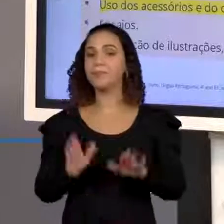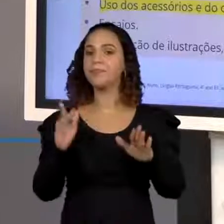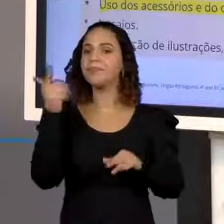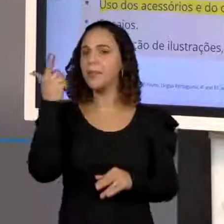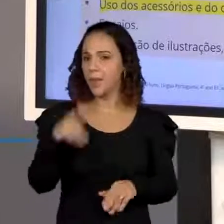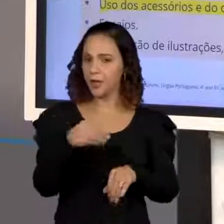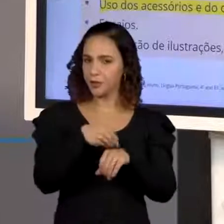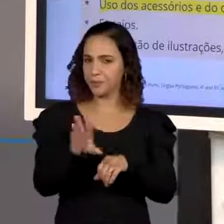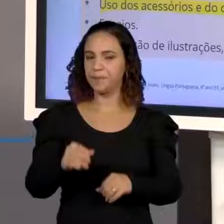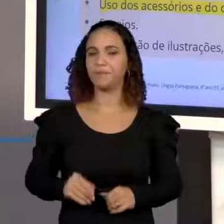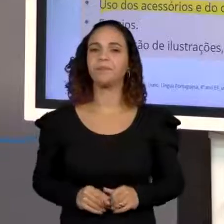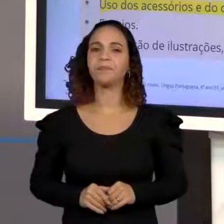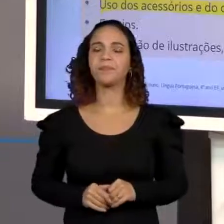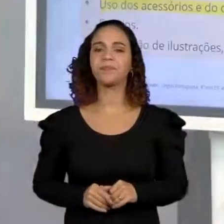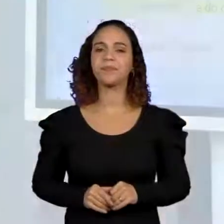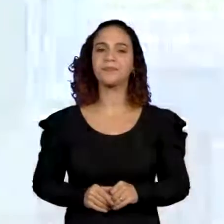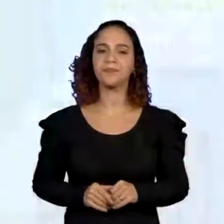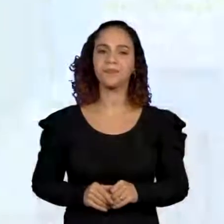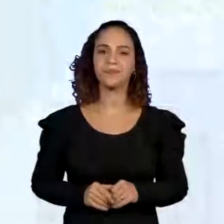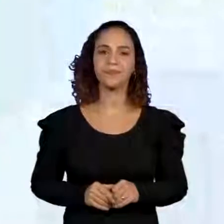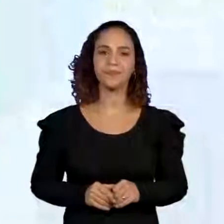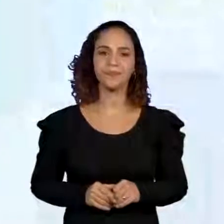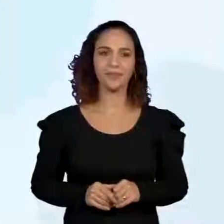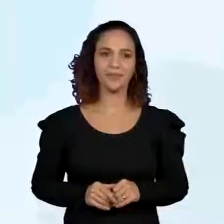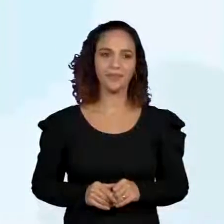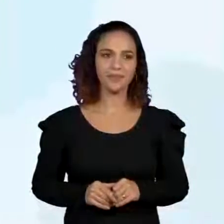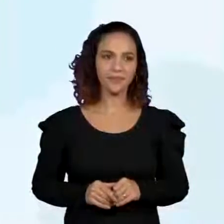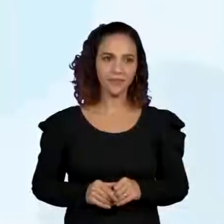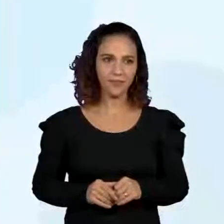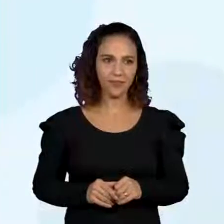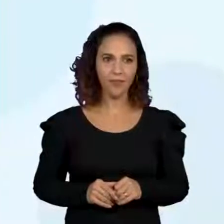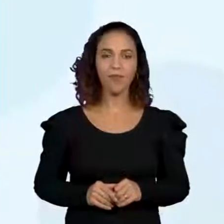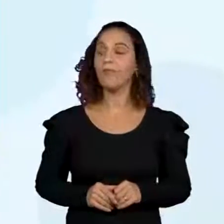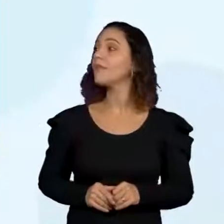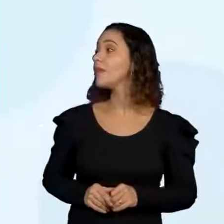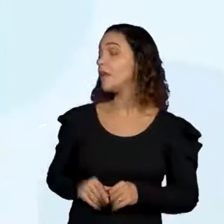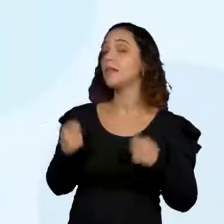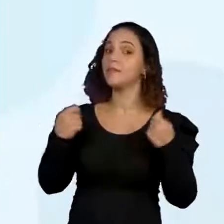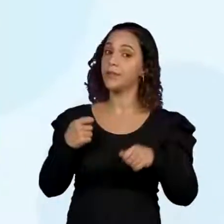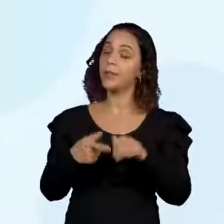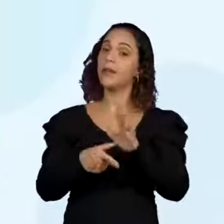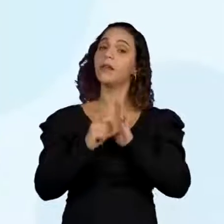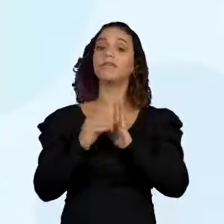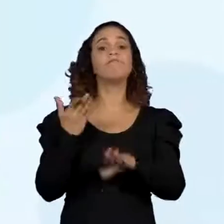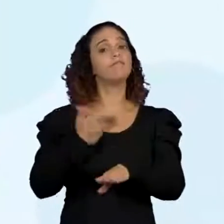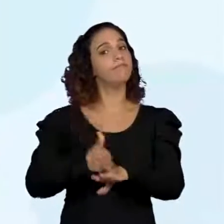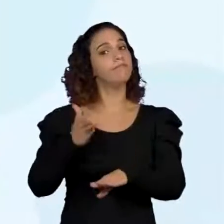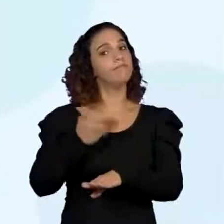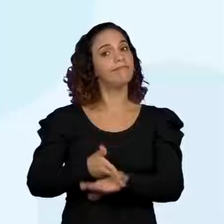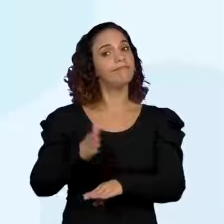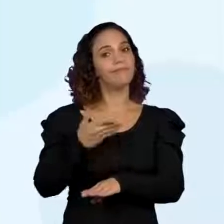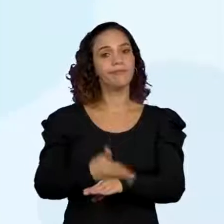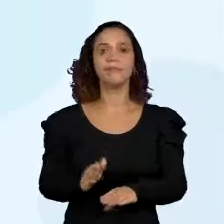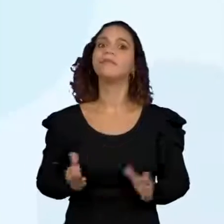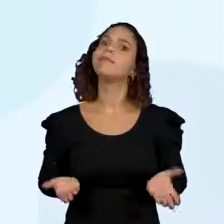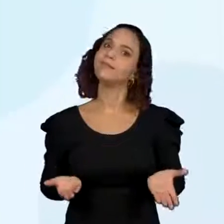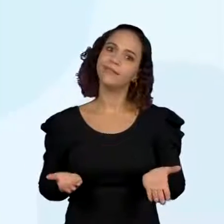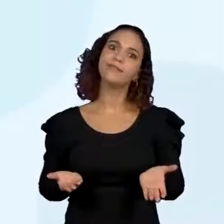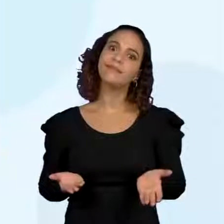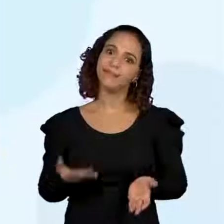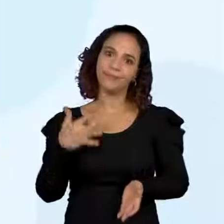as nossas dicas. Olha só na tela. Preciso ter ensaios. Claro,